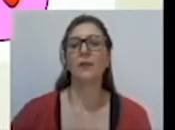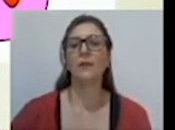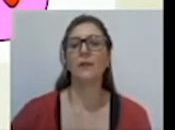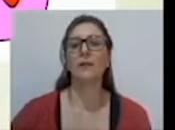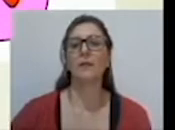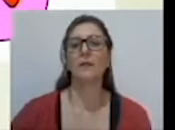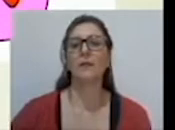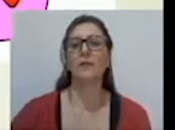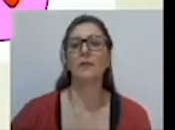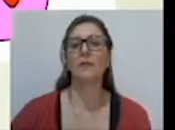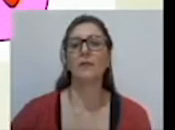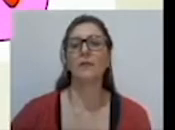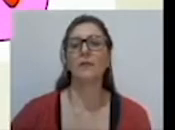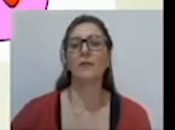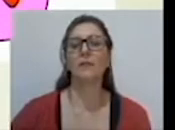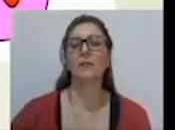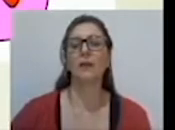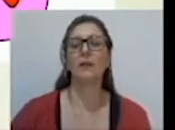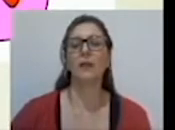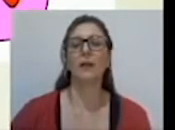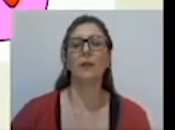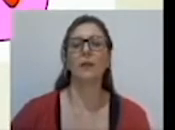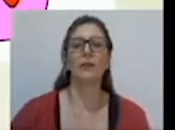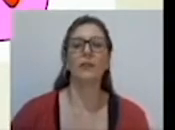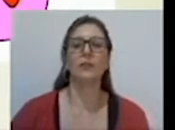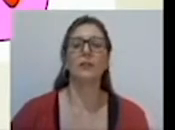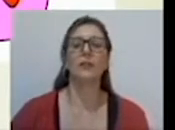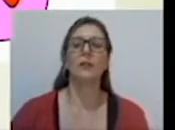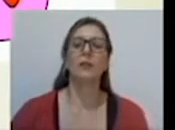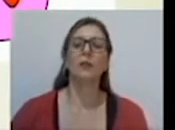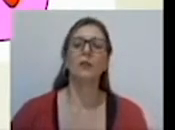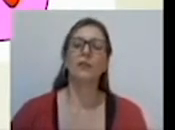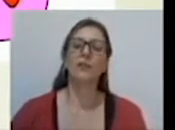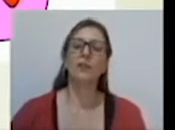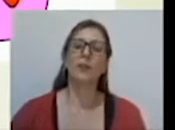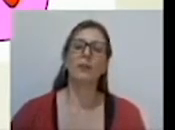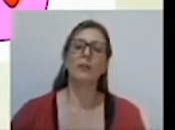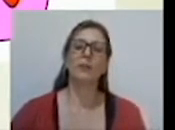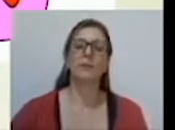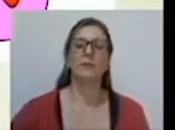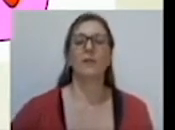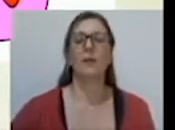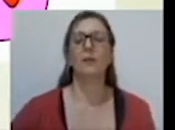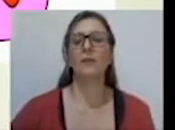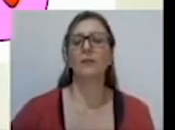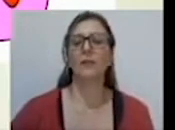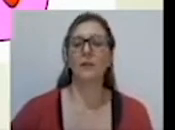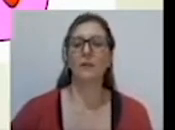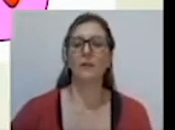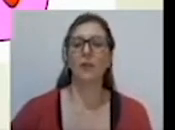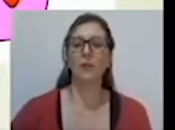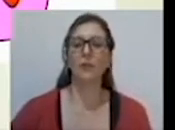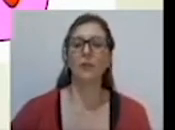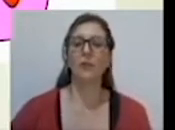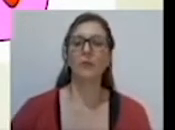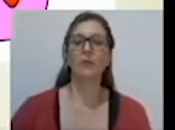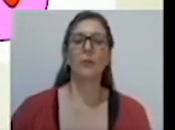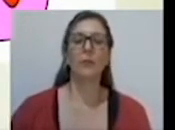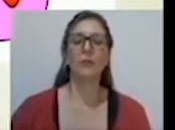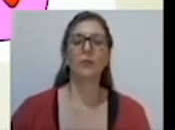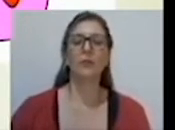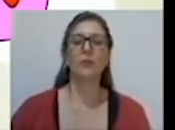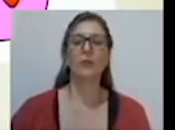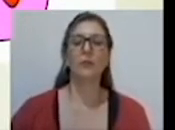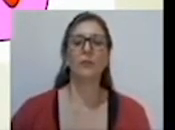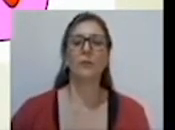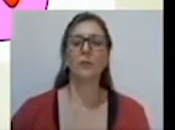pulmonares e a válvula aórtica. O fechamento dessas válvulas, elas formam o segundo barulho